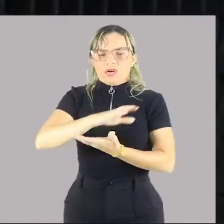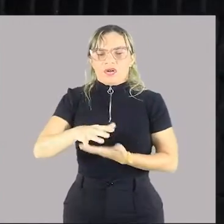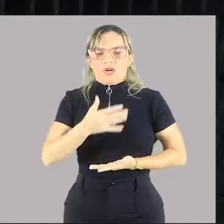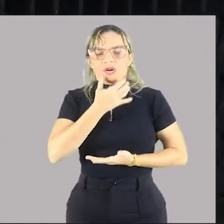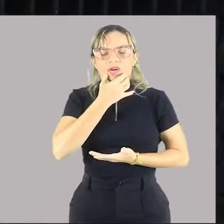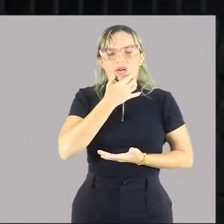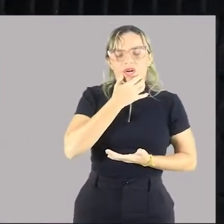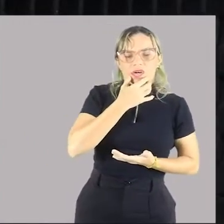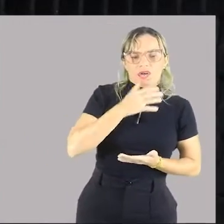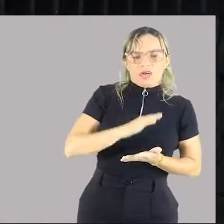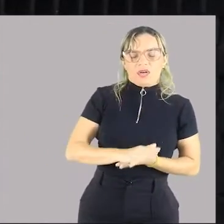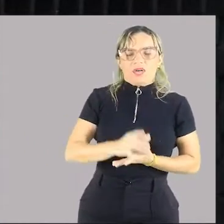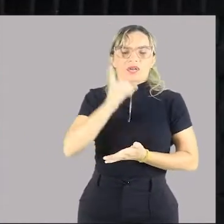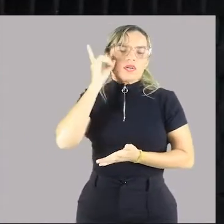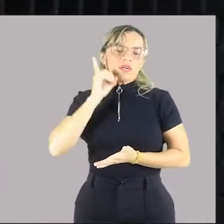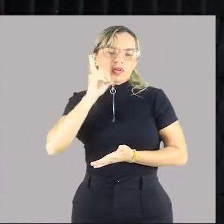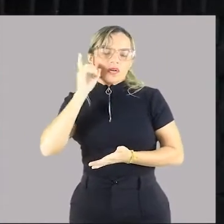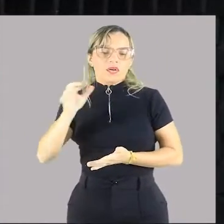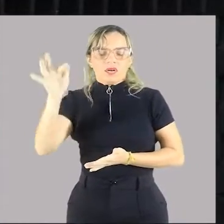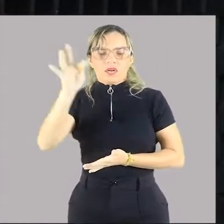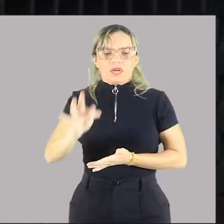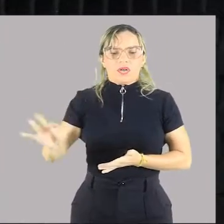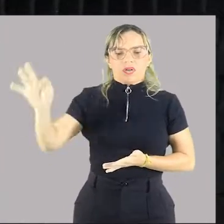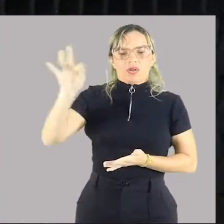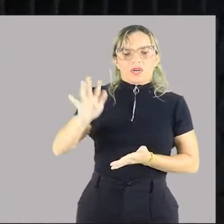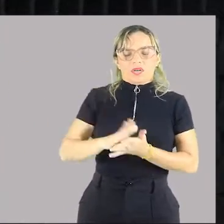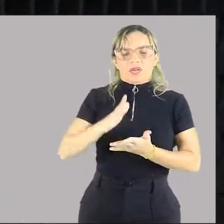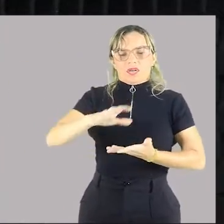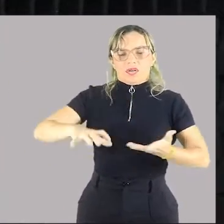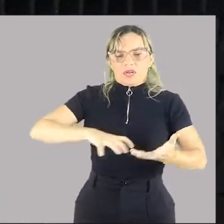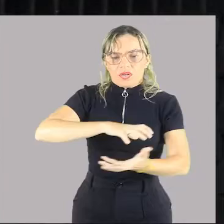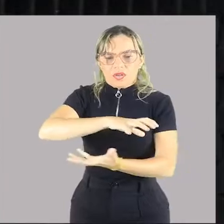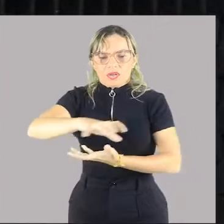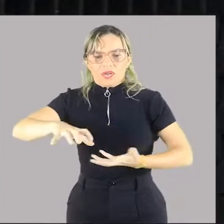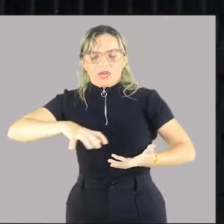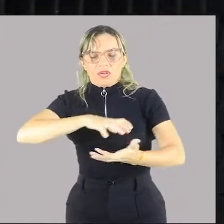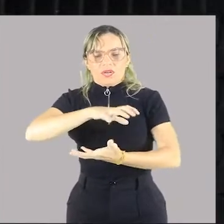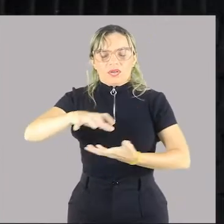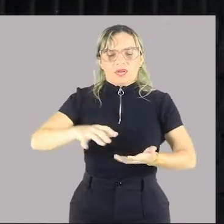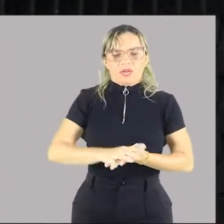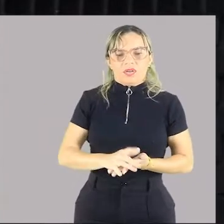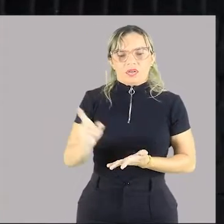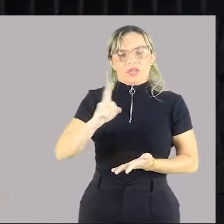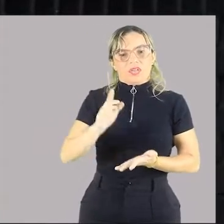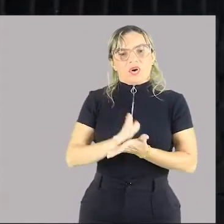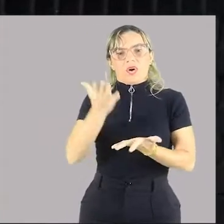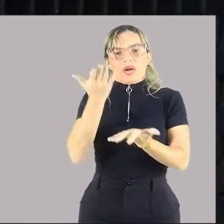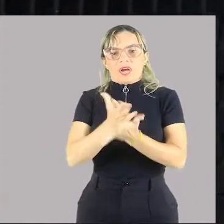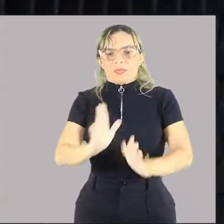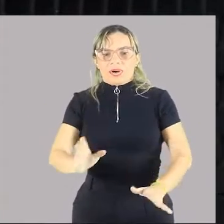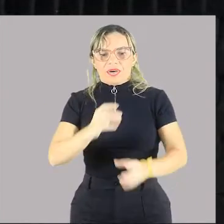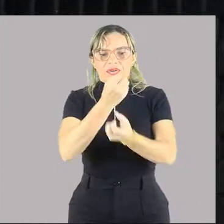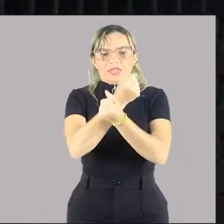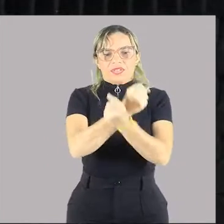a norte-americana, a francesa, porque foram revoluções que não aboliram a escravidão.